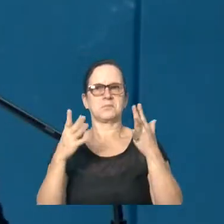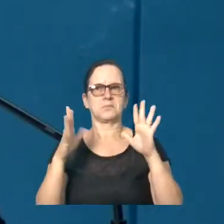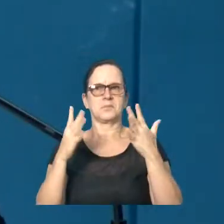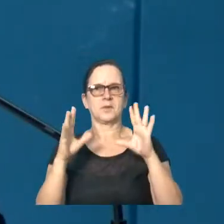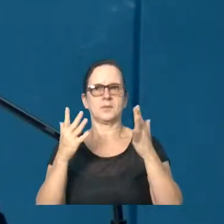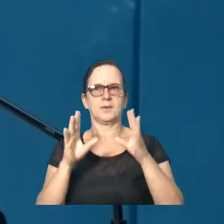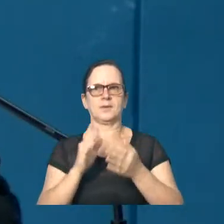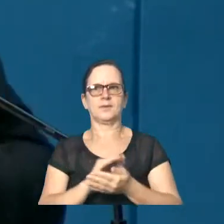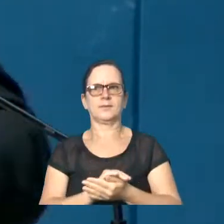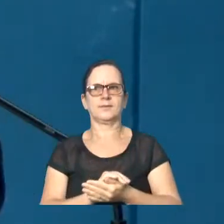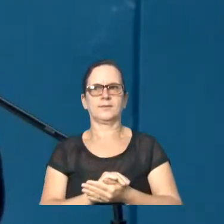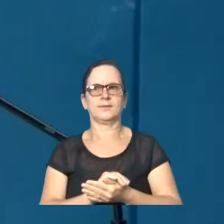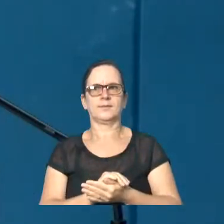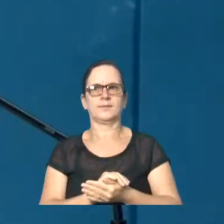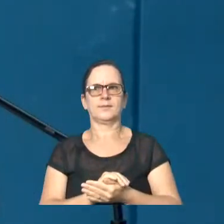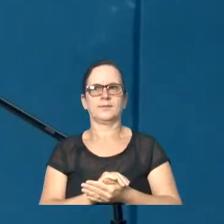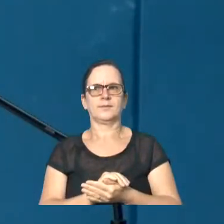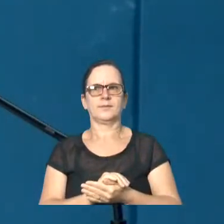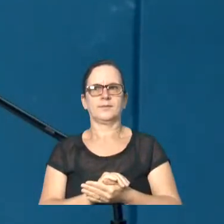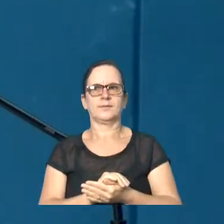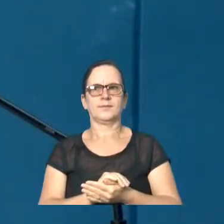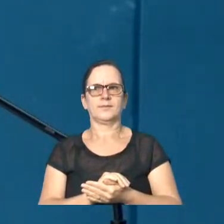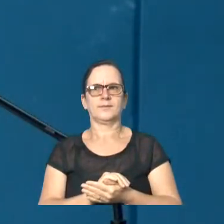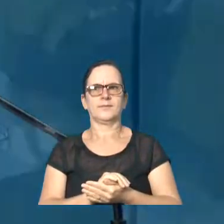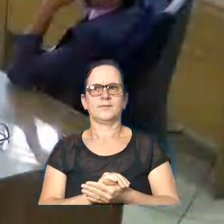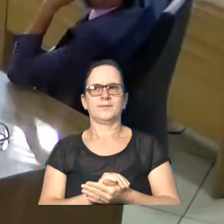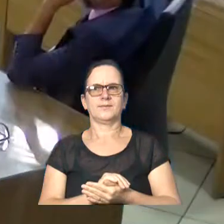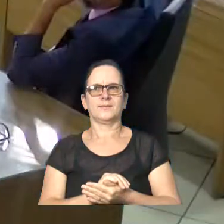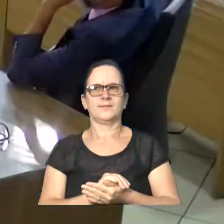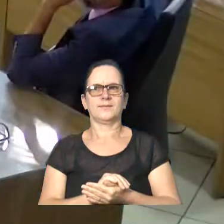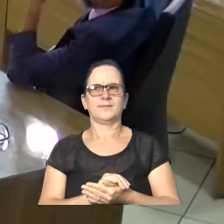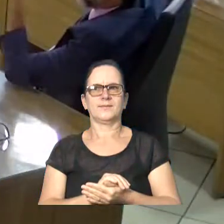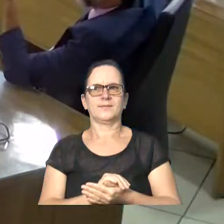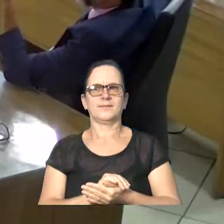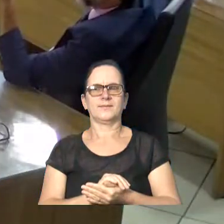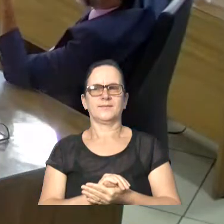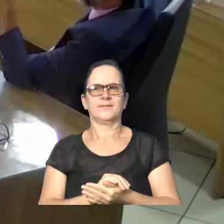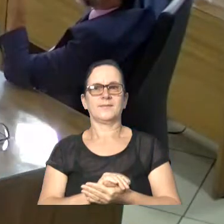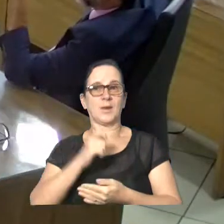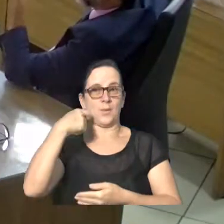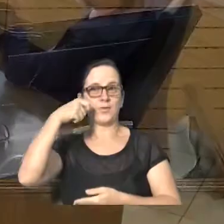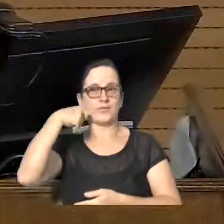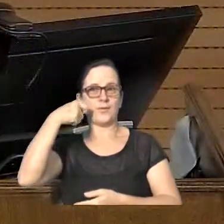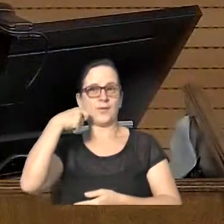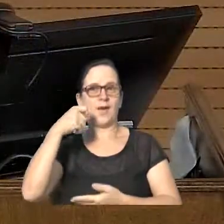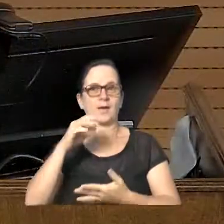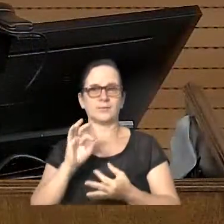Fabinho! Aê, mulher! Parabéns, hein? Como presença advogado. Registrada.